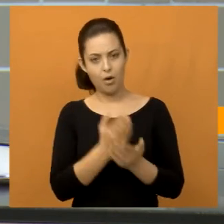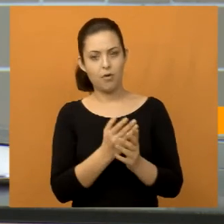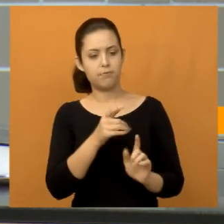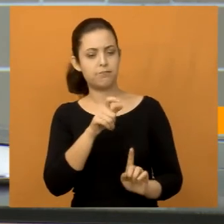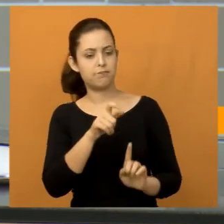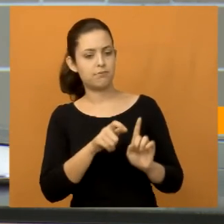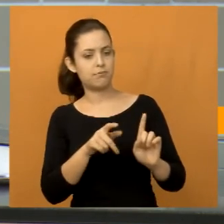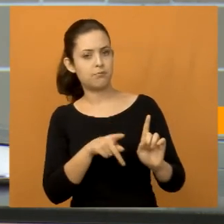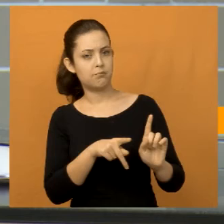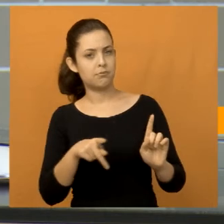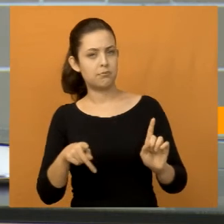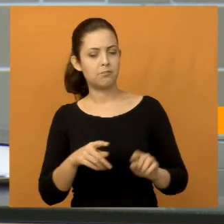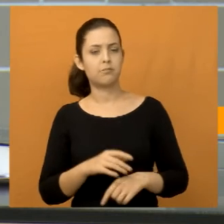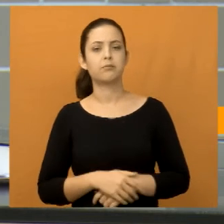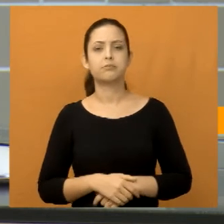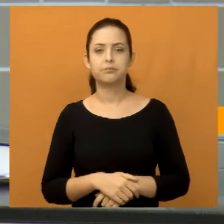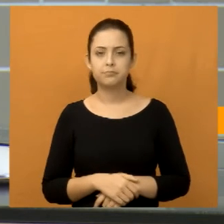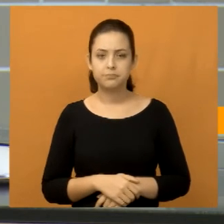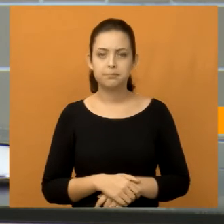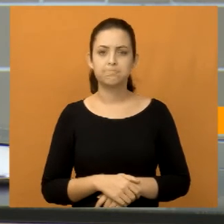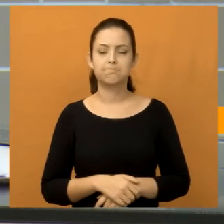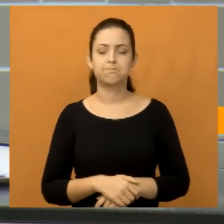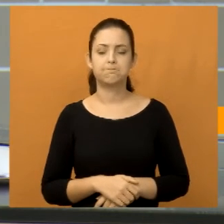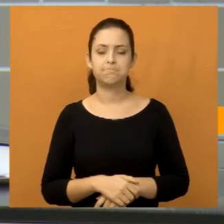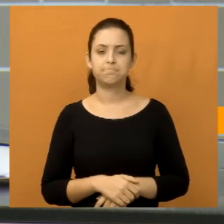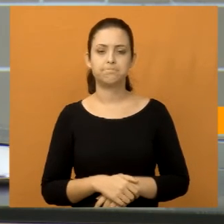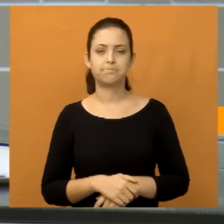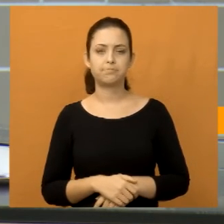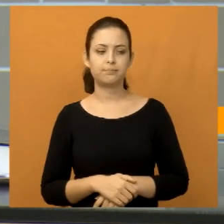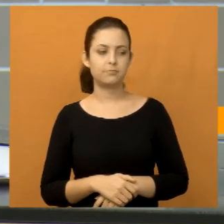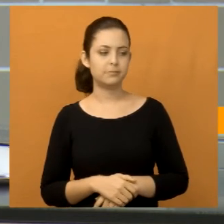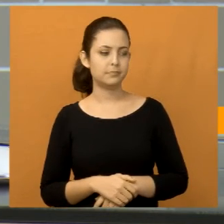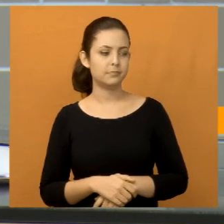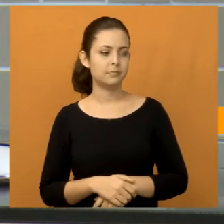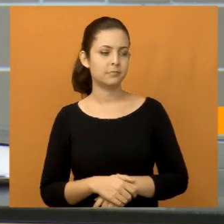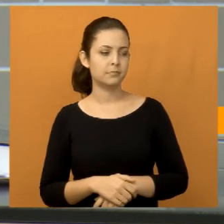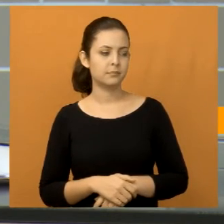então presidente José Rubens de Souza.